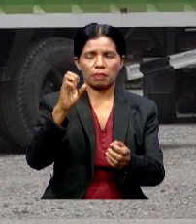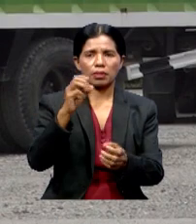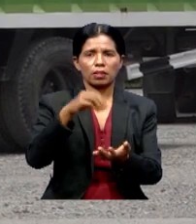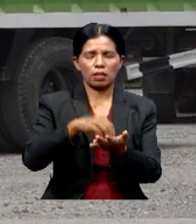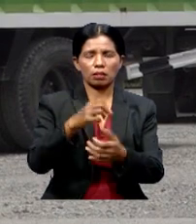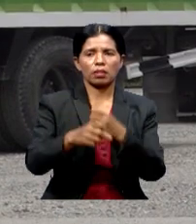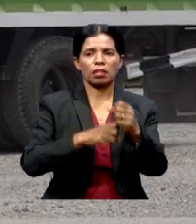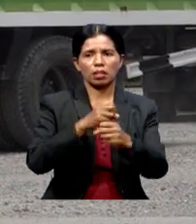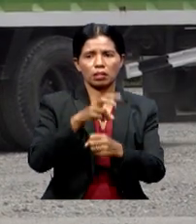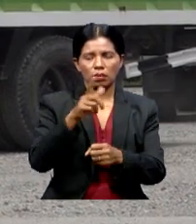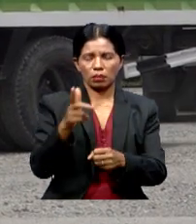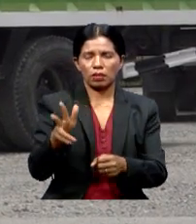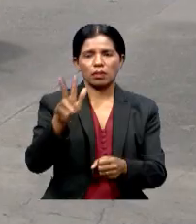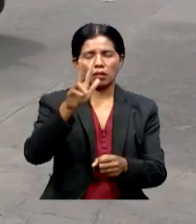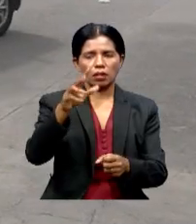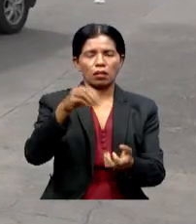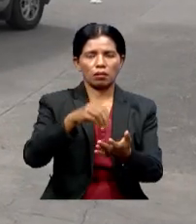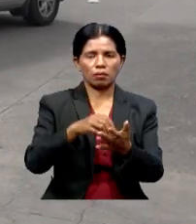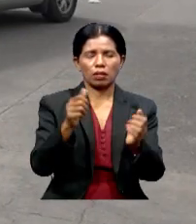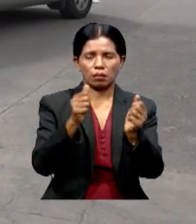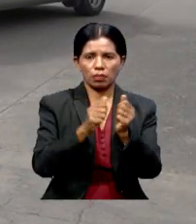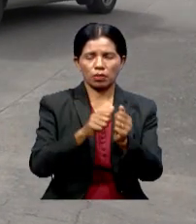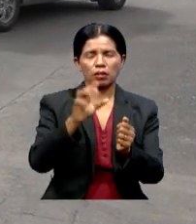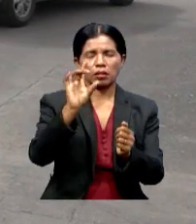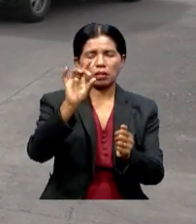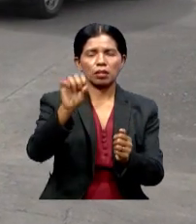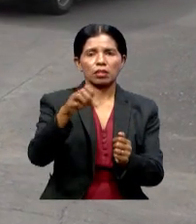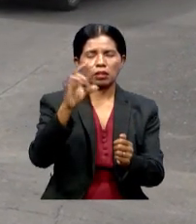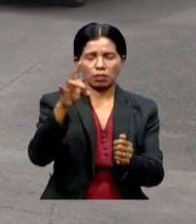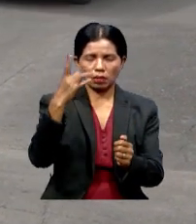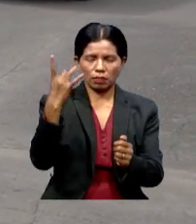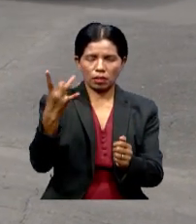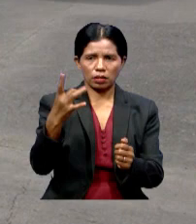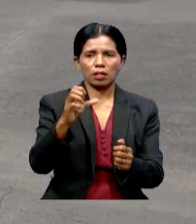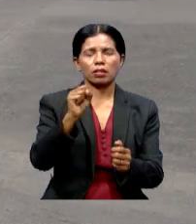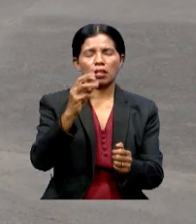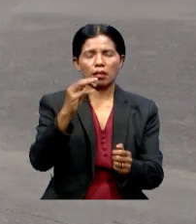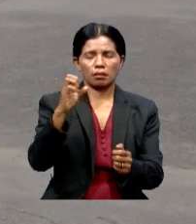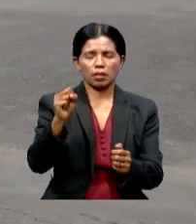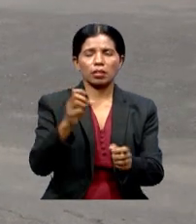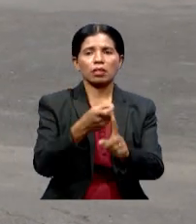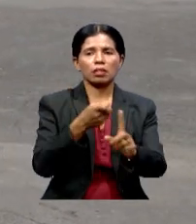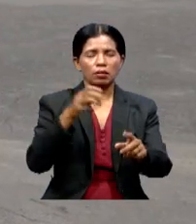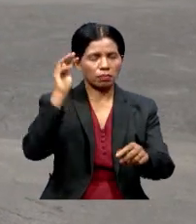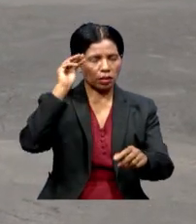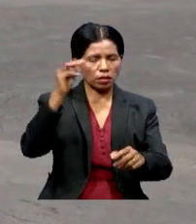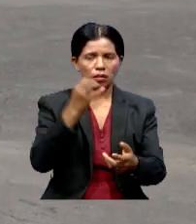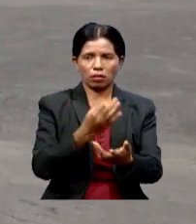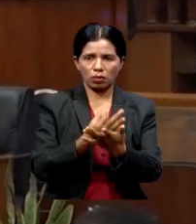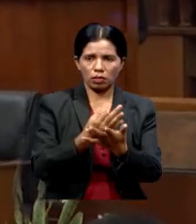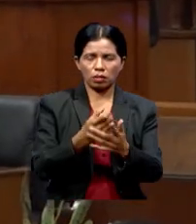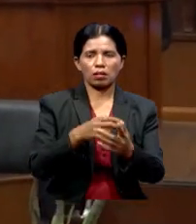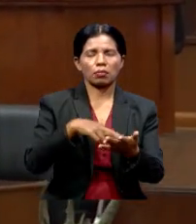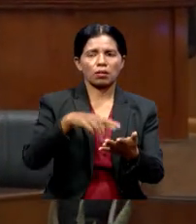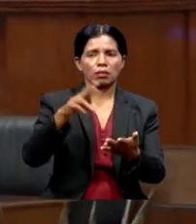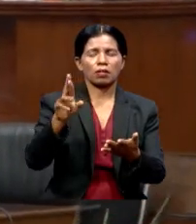Ruanulo Recintolo, Hamutuk Tokon Sanulo Recinualo, mas bem, SAMES Simo, pacote nebe Maihusi Ministério Finança, aprova